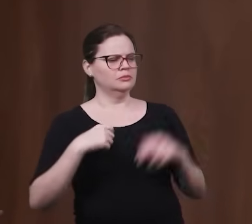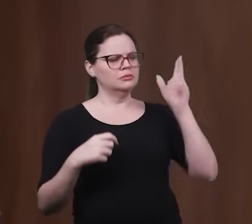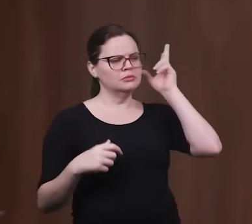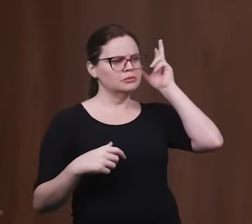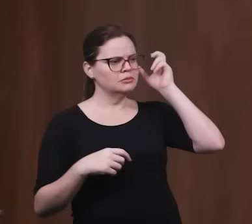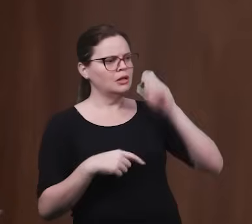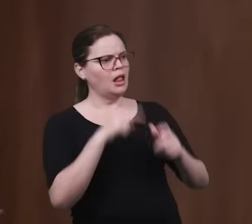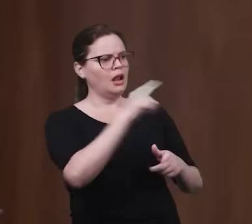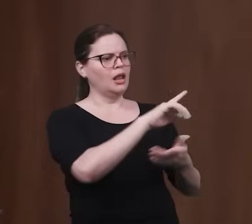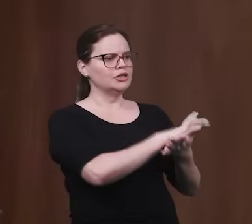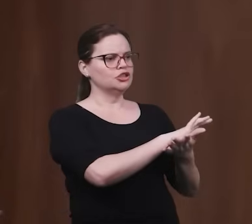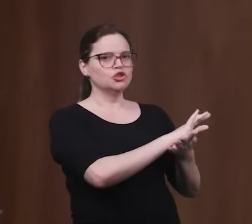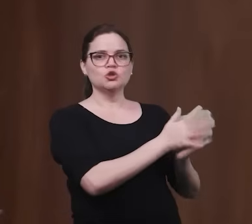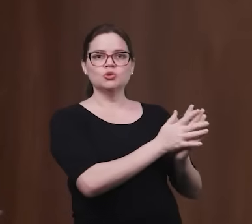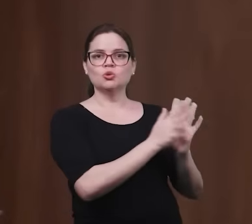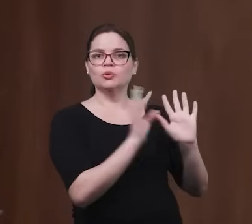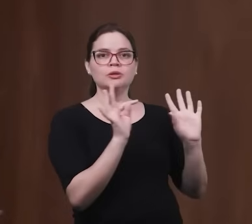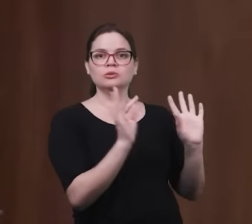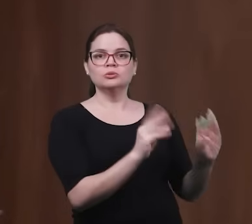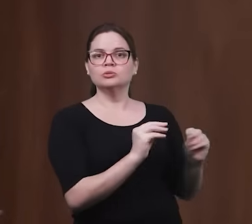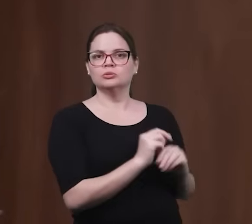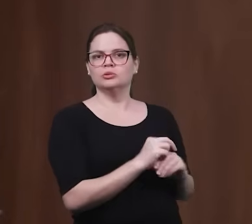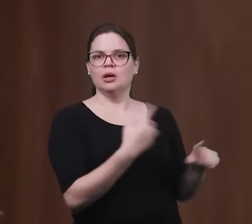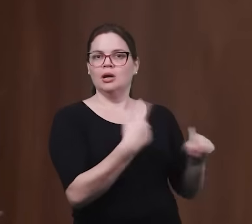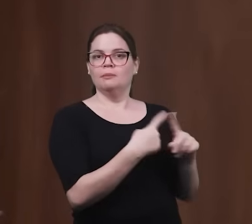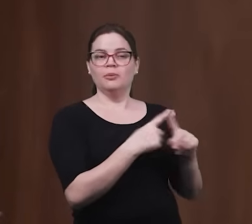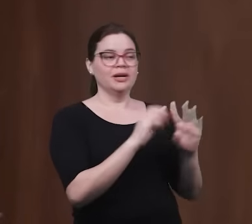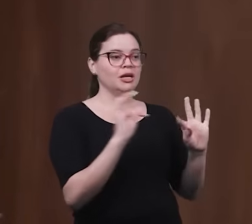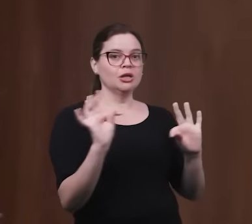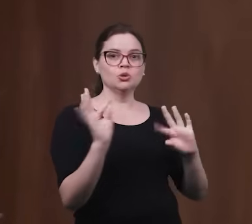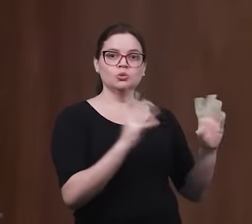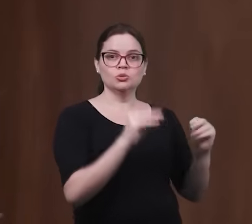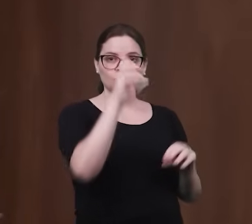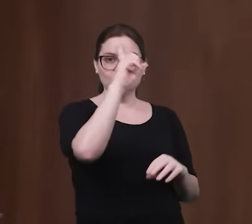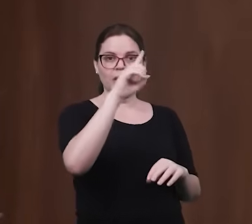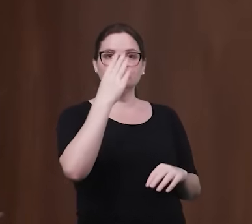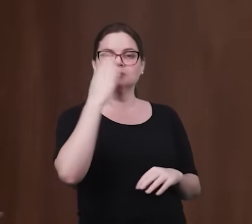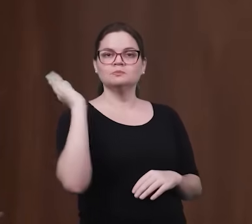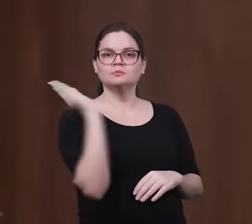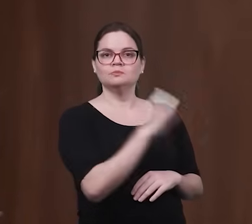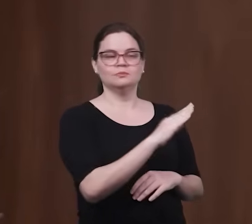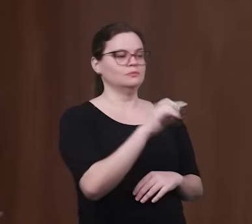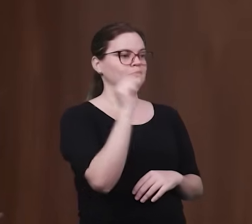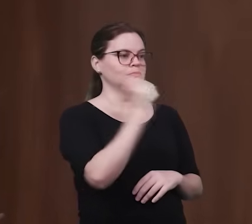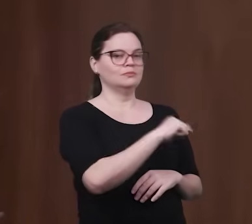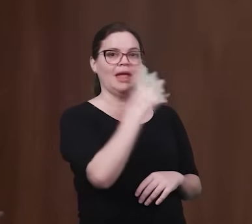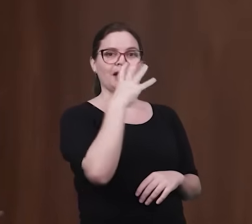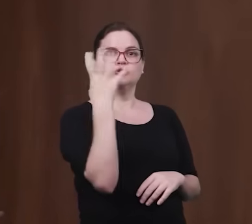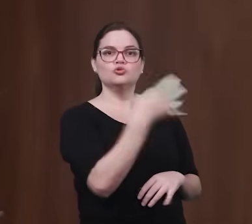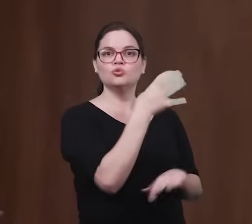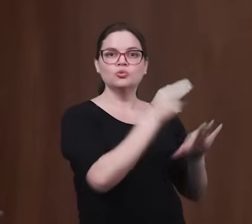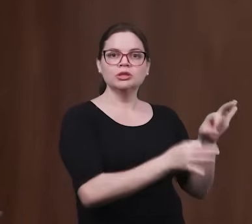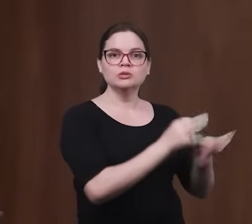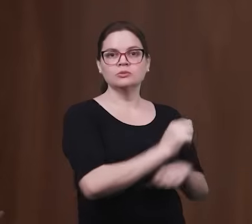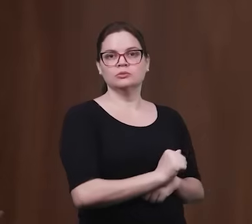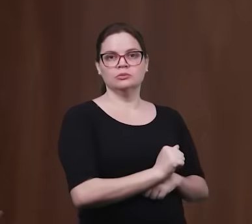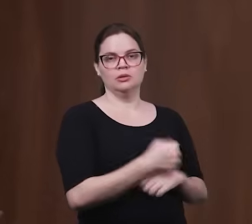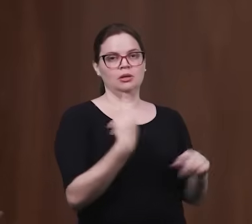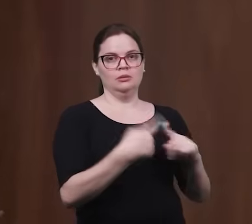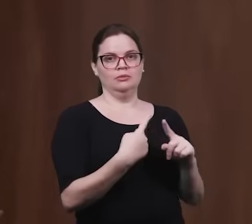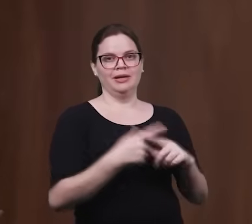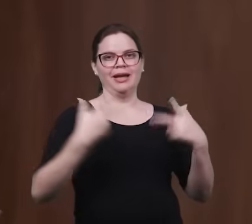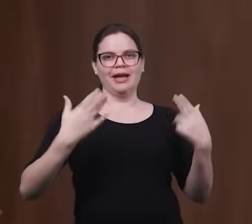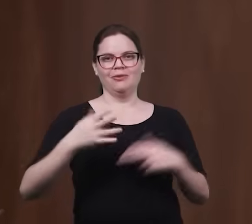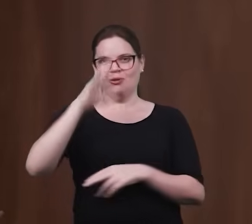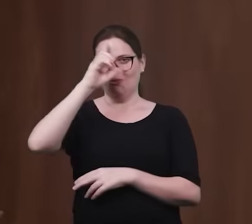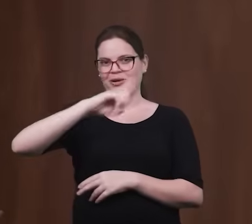porque tudo era um anátema. O que Deus rejeitou não tem utilidade na nossa vida. Deus não tem